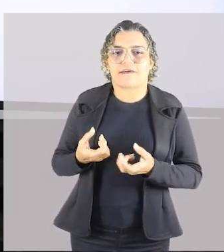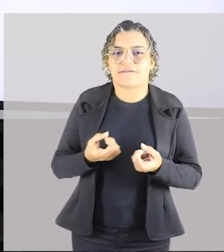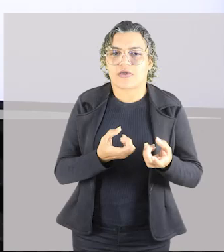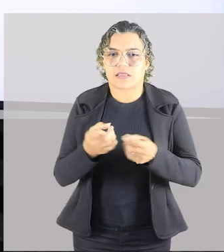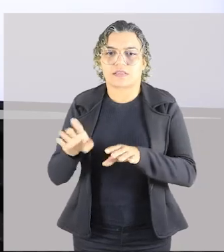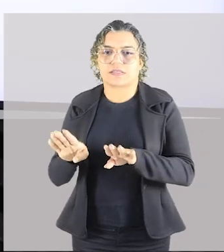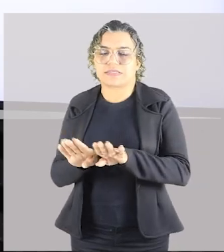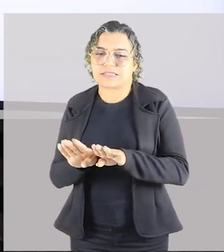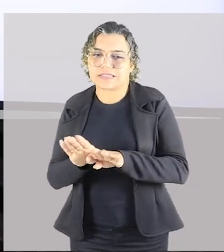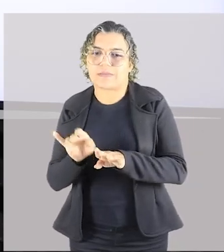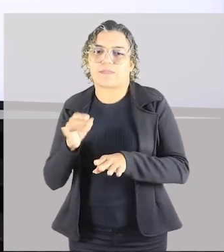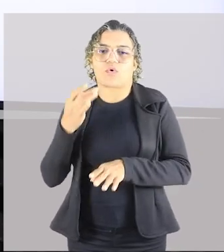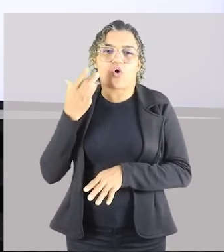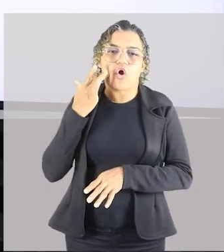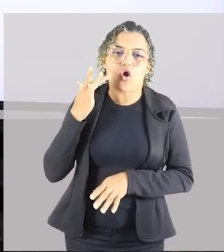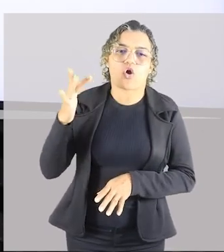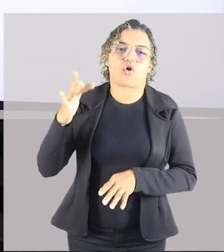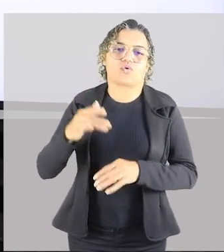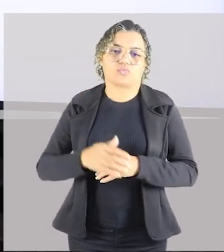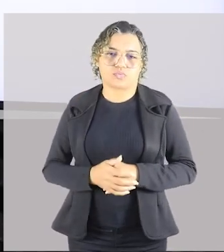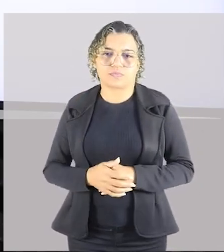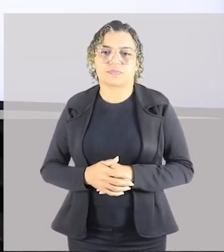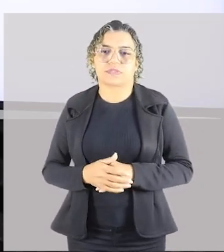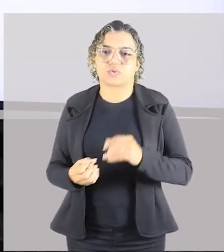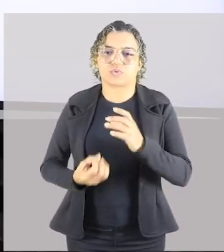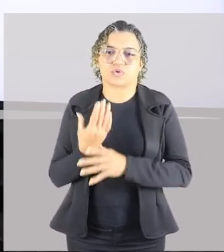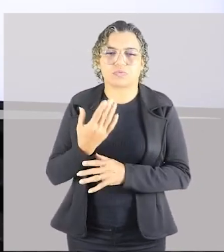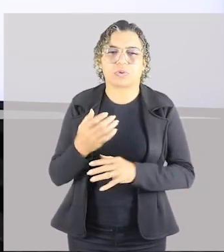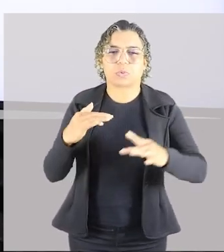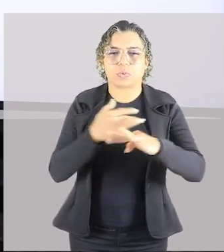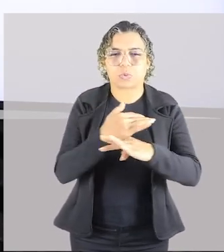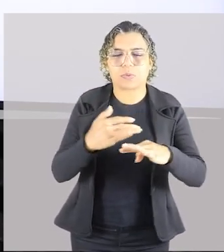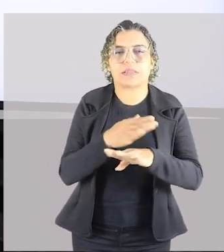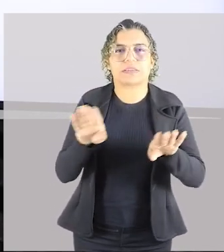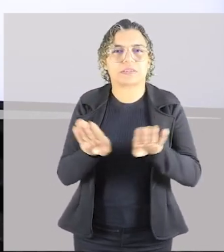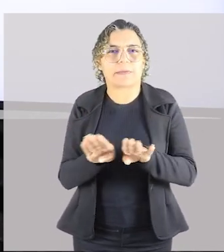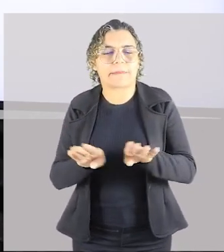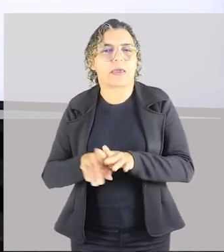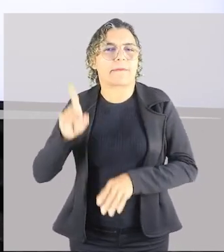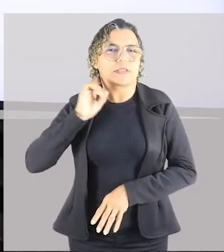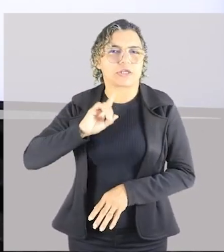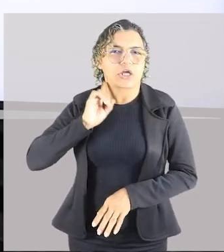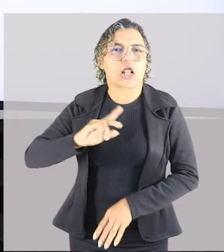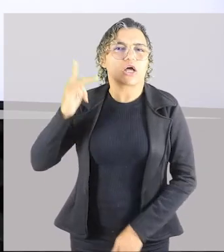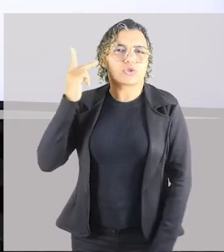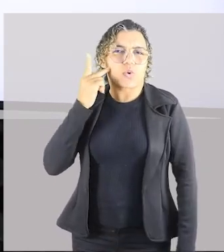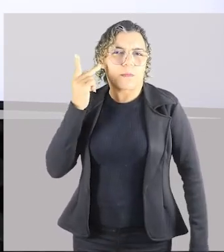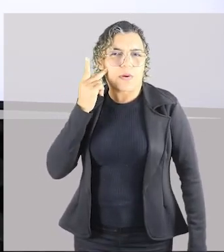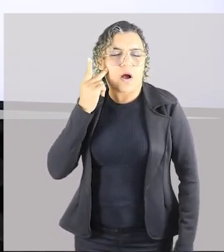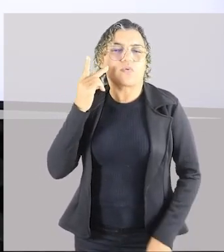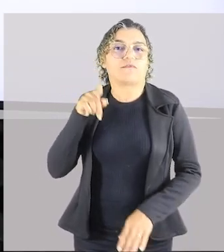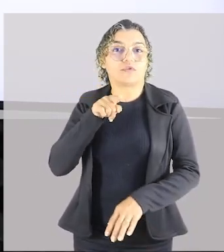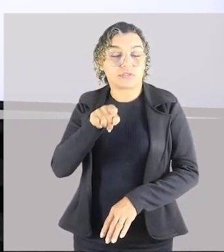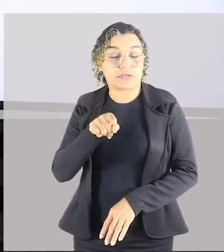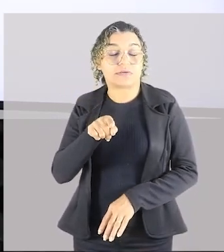começa a ter o florescimento das áreas do Sudeste, como por exemplo São Paulo, Minas Gerais. Então veja que tu já